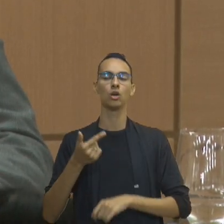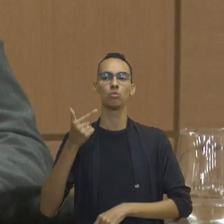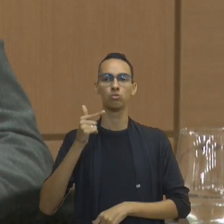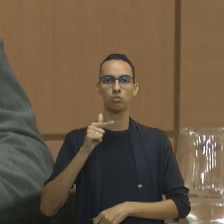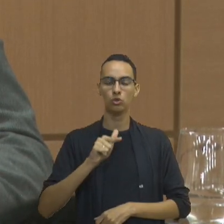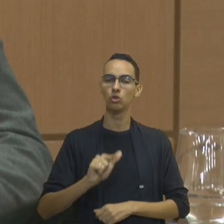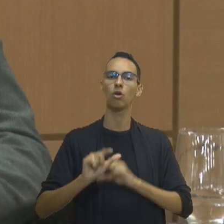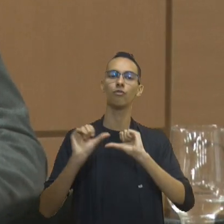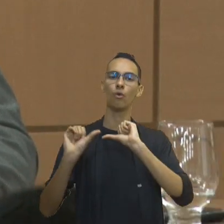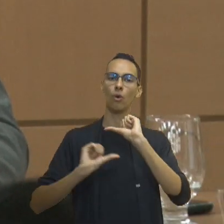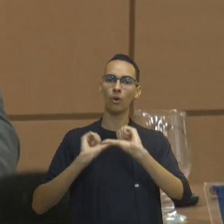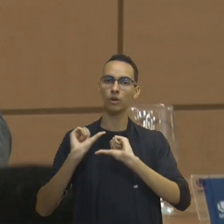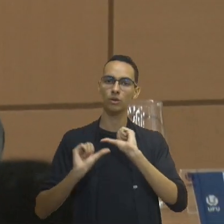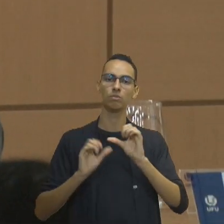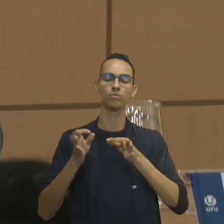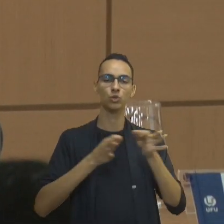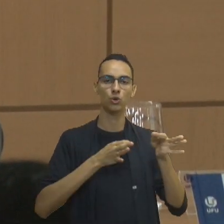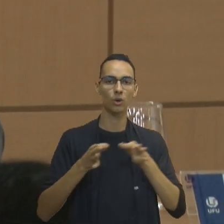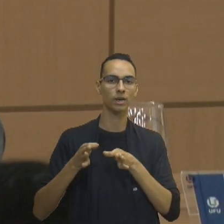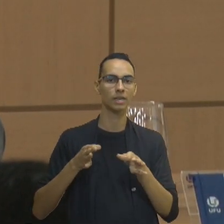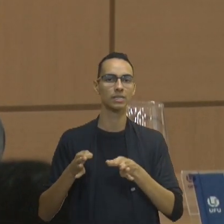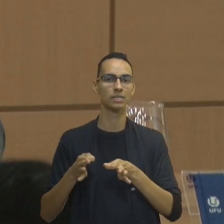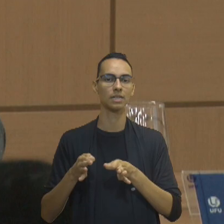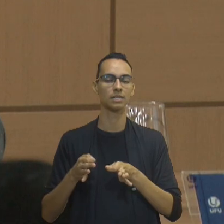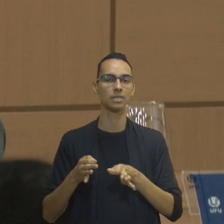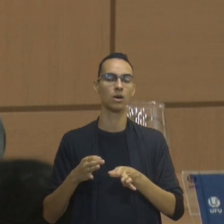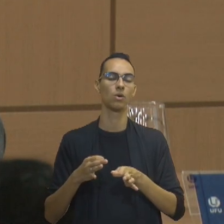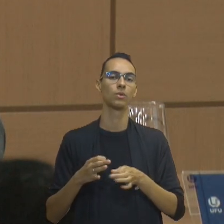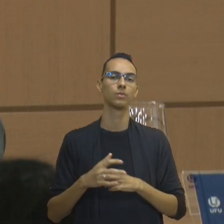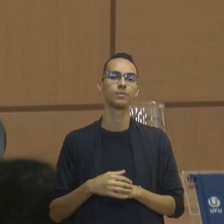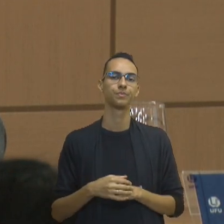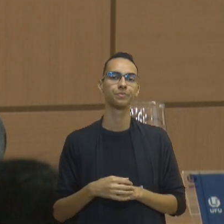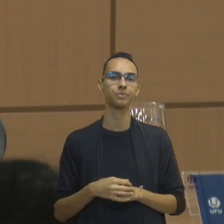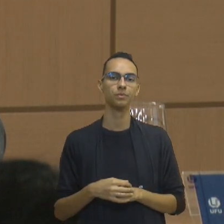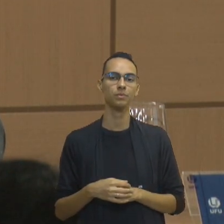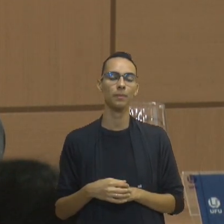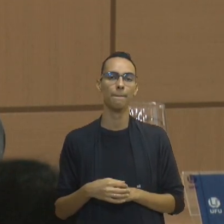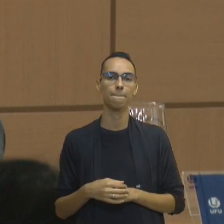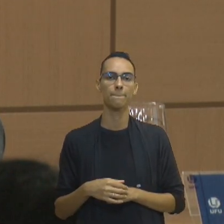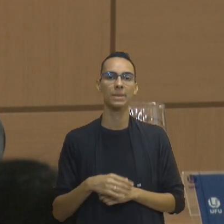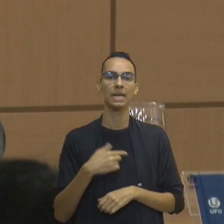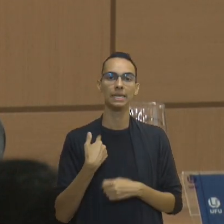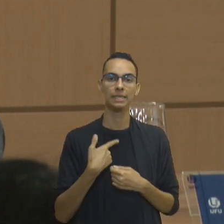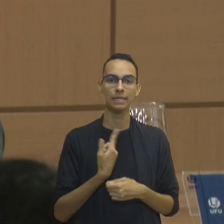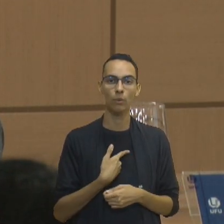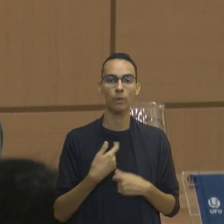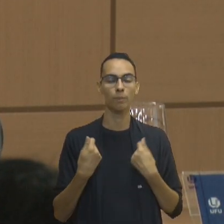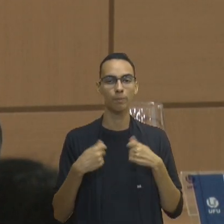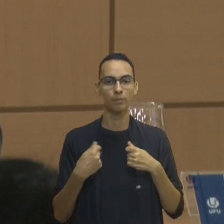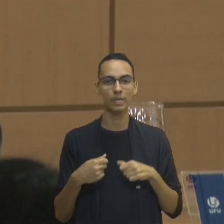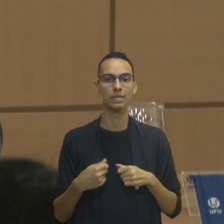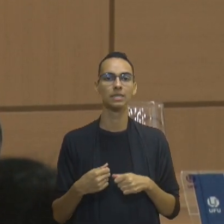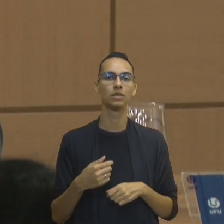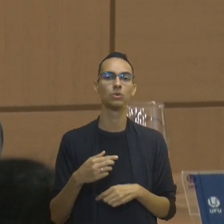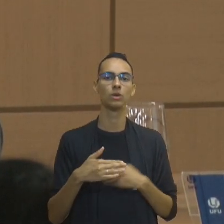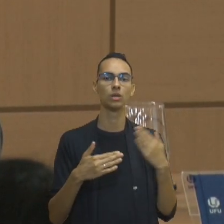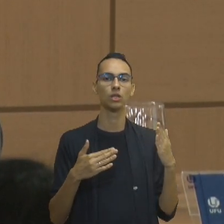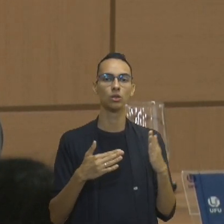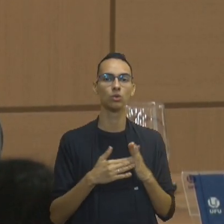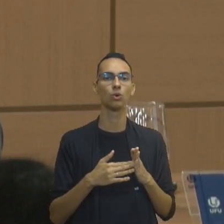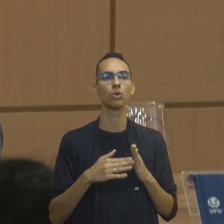ser dividida com essas unidades acadêmicas. Então, é preciso que cada unidade, né, e os servidores e servidoras que estão inseridos nela